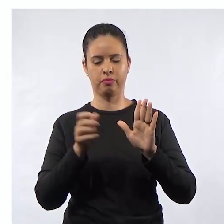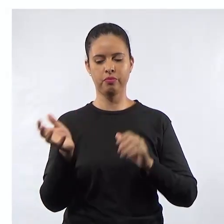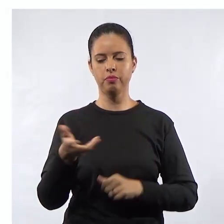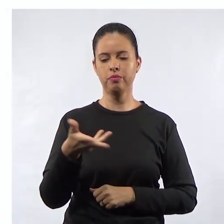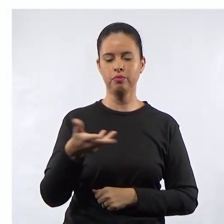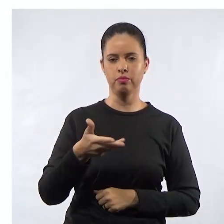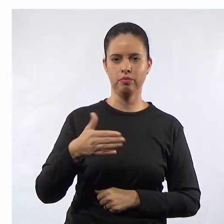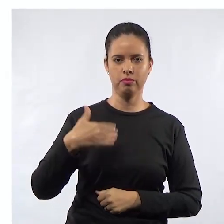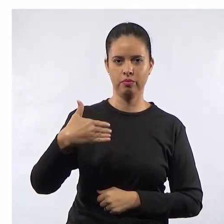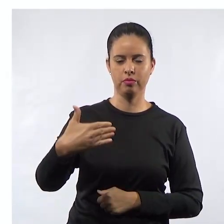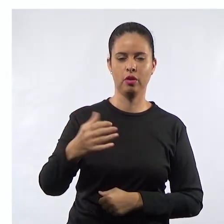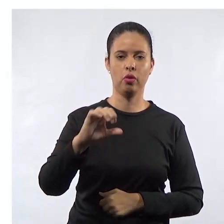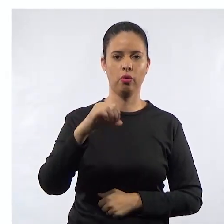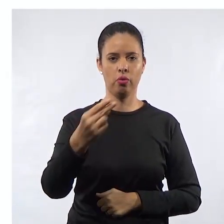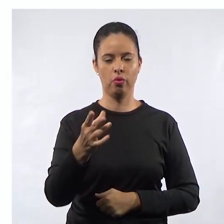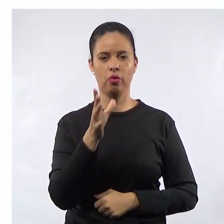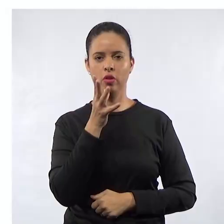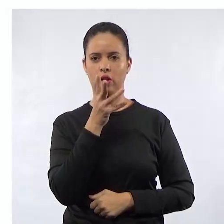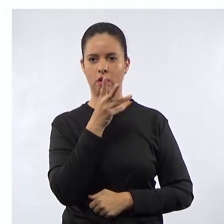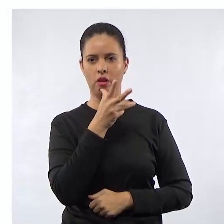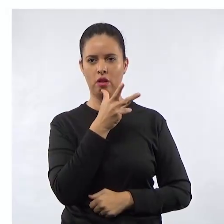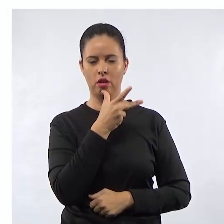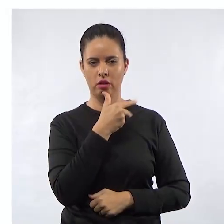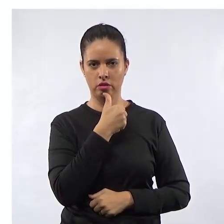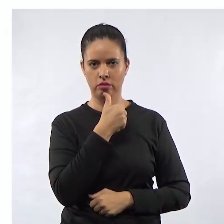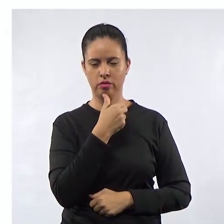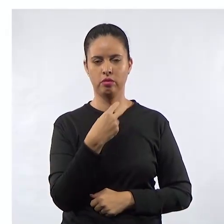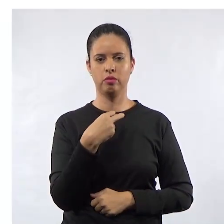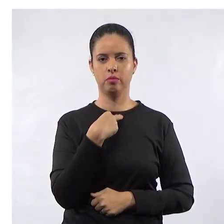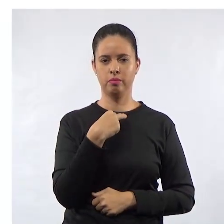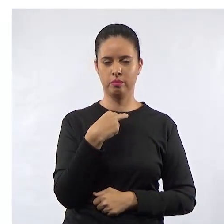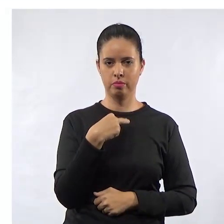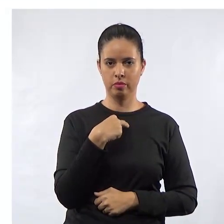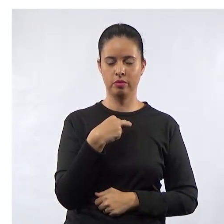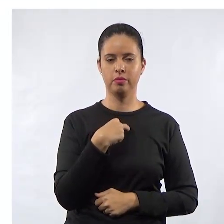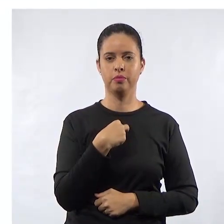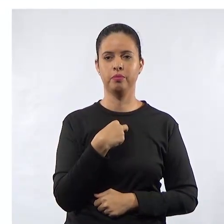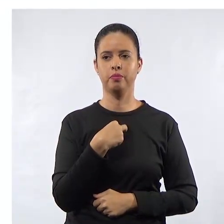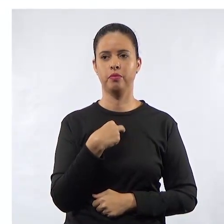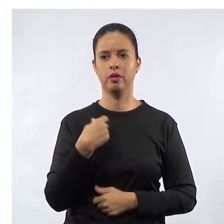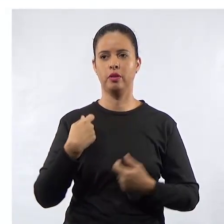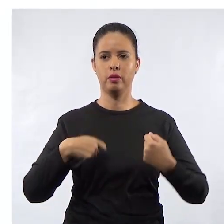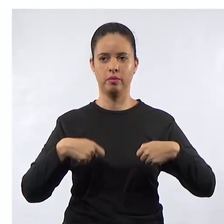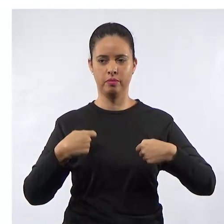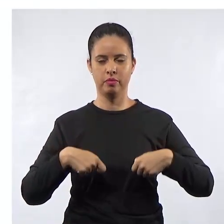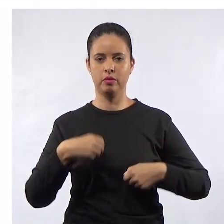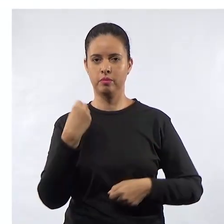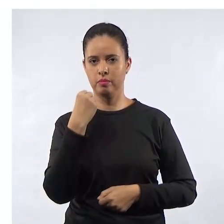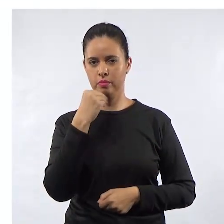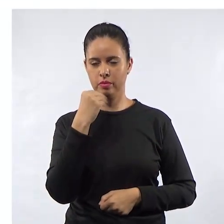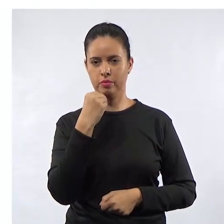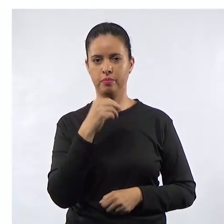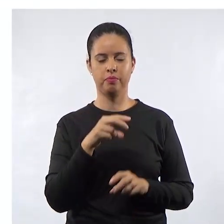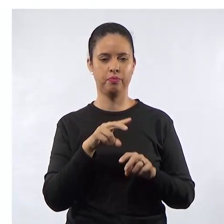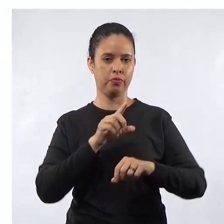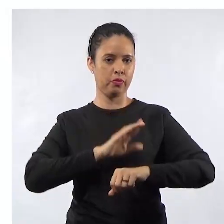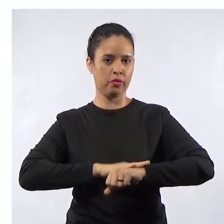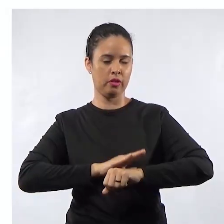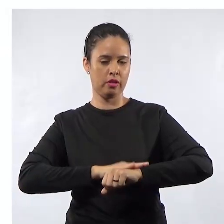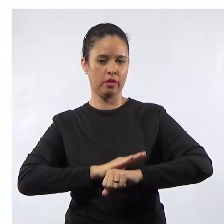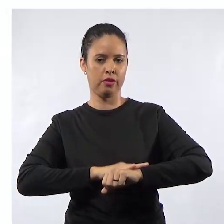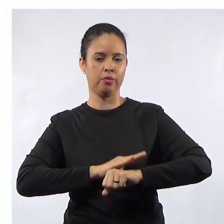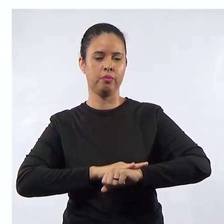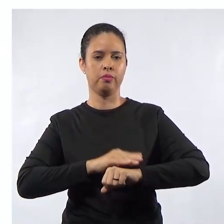poder acelerar a aula ou reduzir o ritmo da aula, tá certo? Eu não posso, eu estou tentando fazer